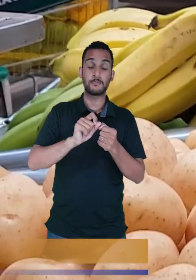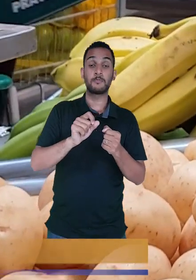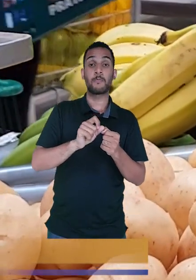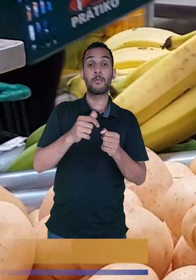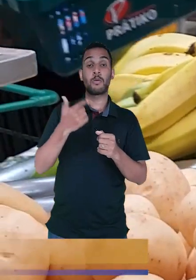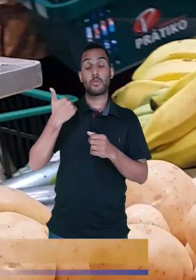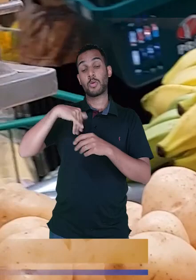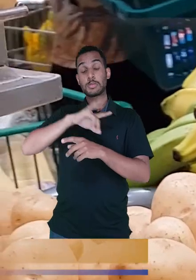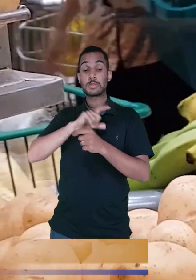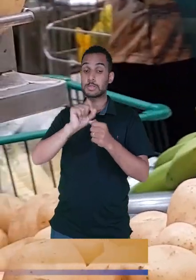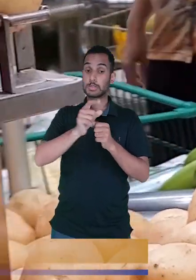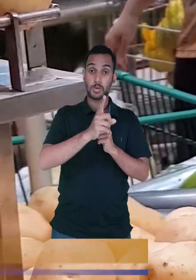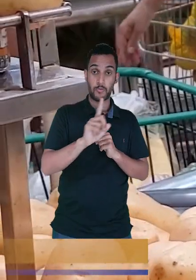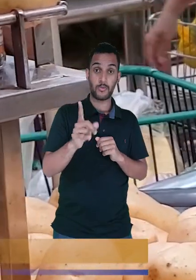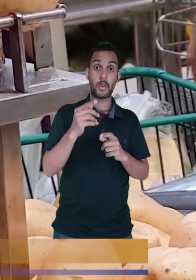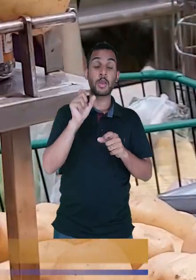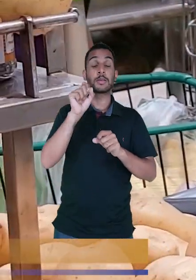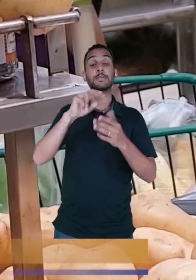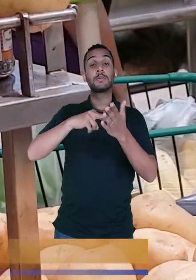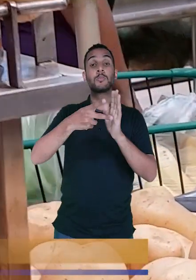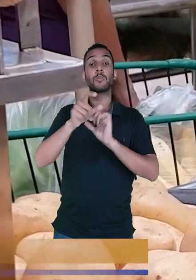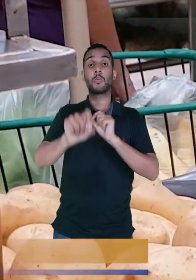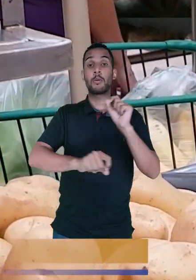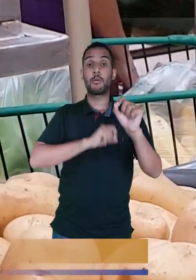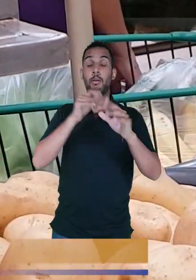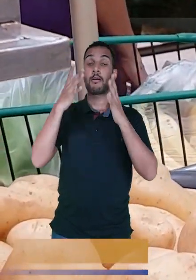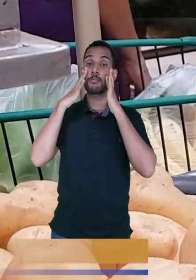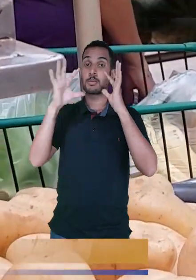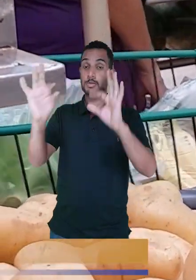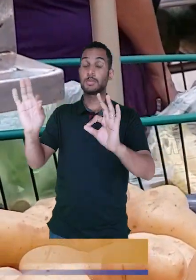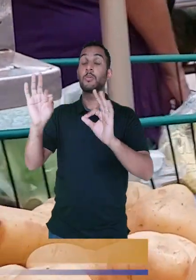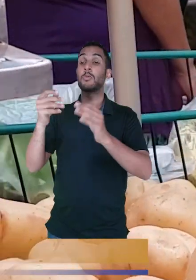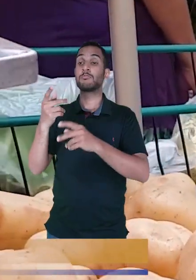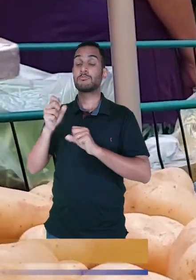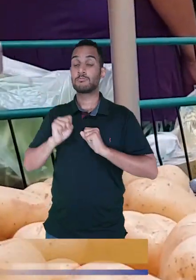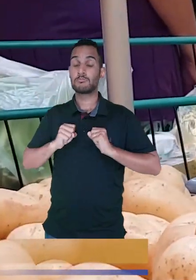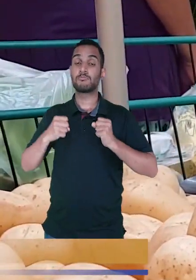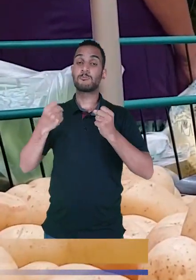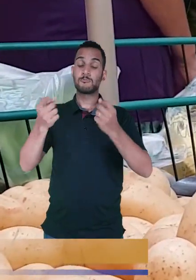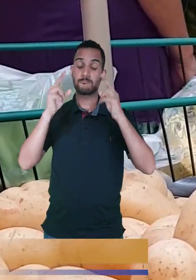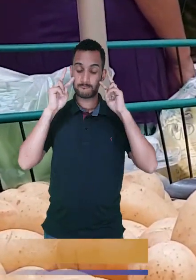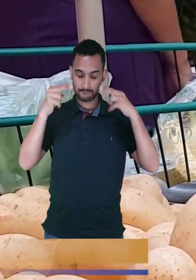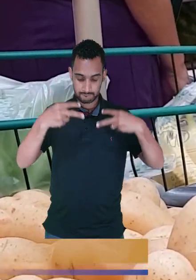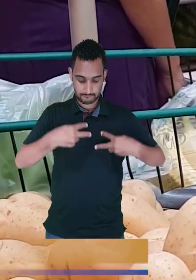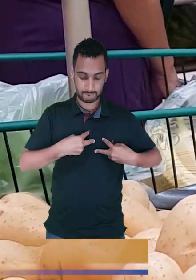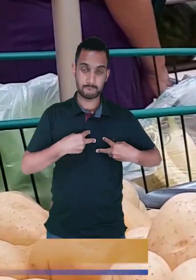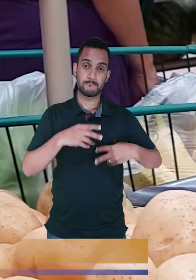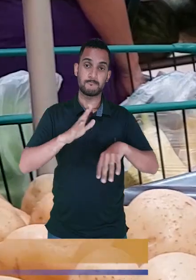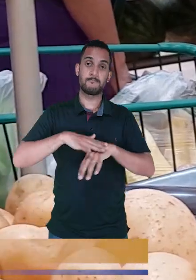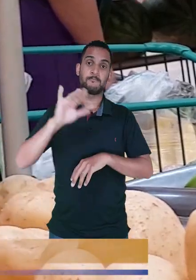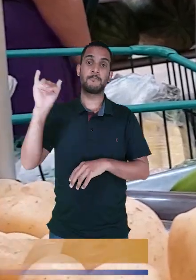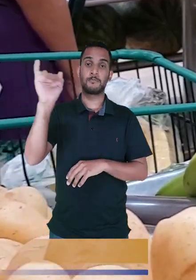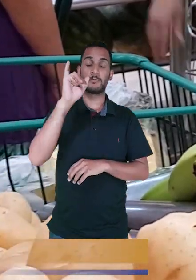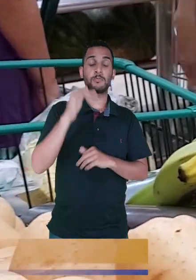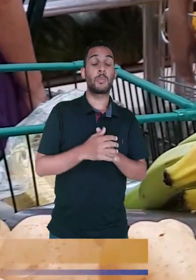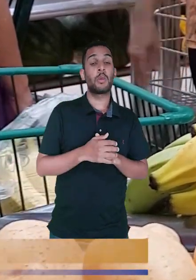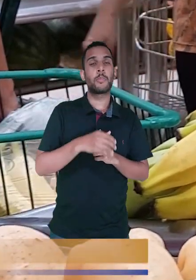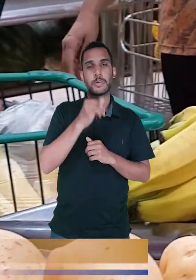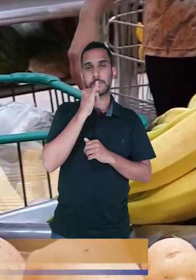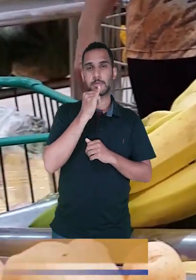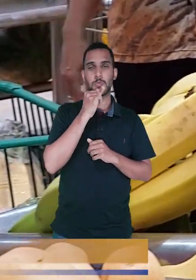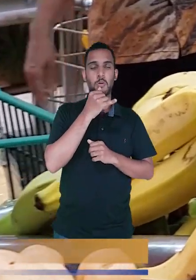alimentação ou atitudes, abrimos mão de algo. É o momento de dar atenção e buscar a conversão do que realmente importa,